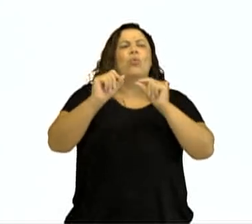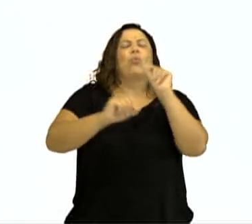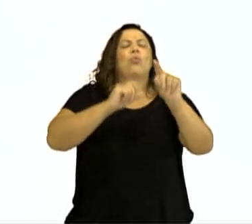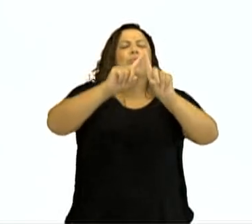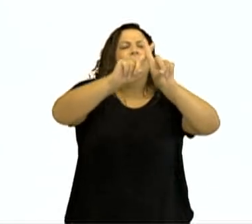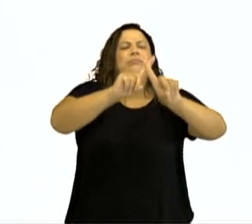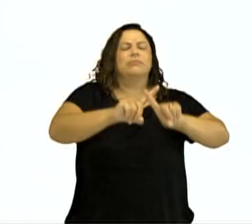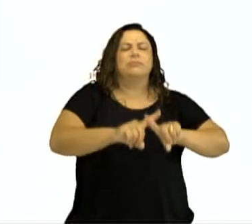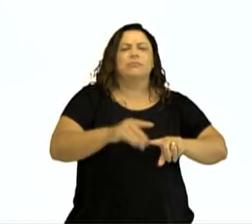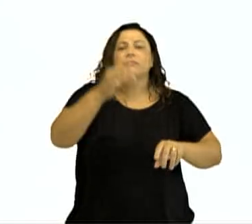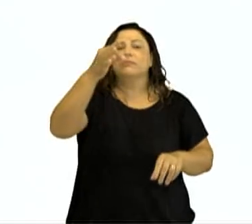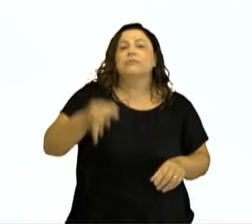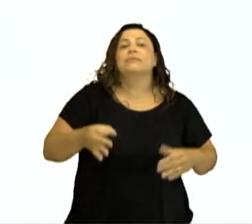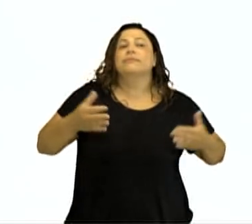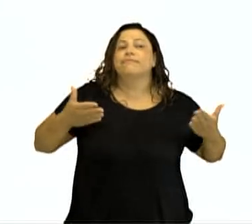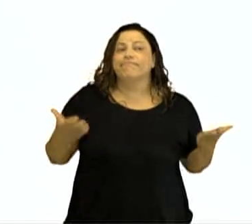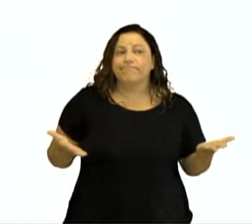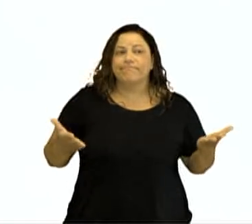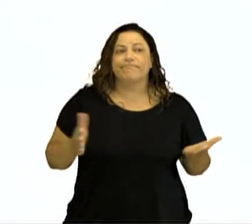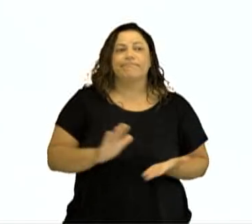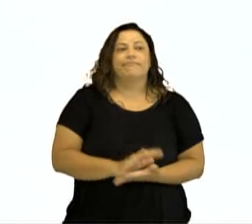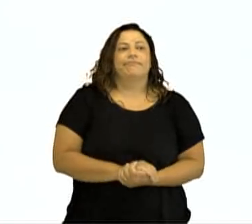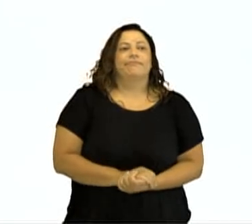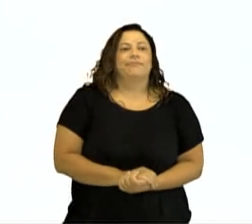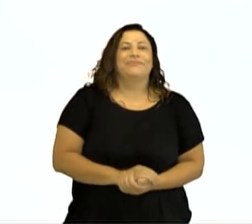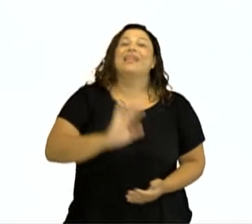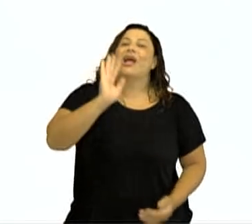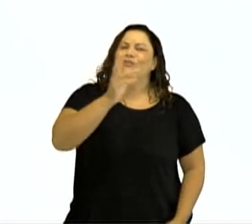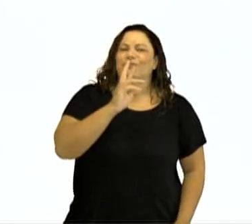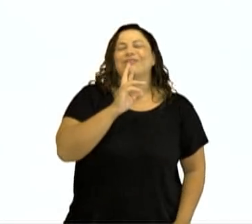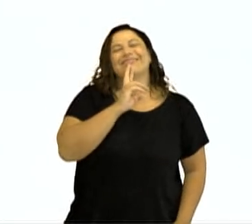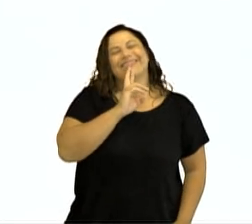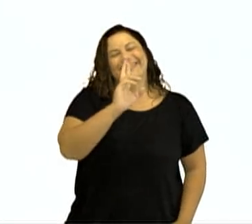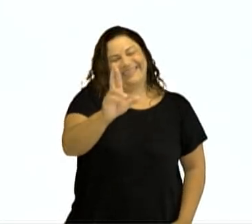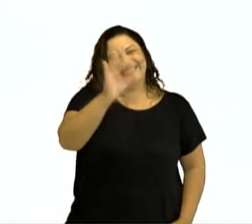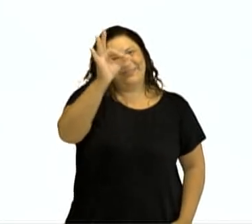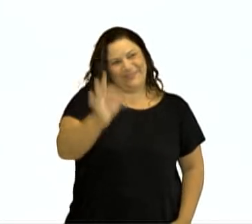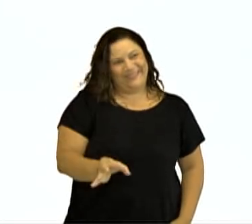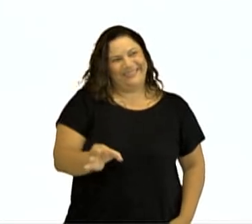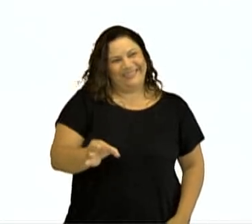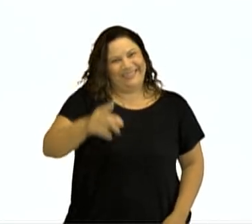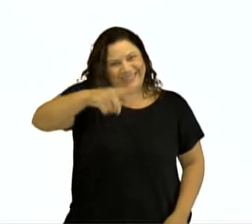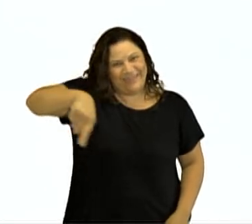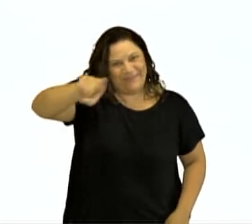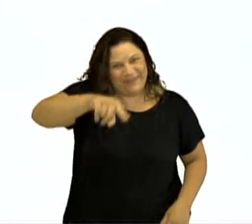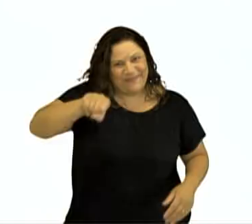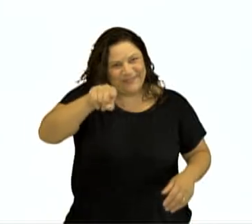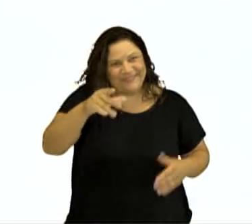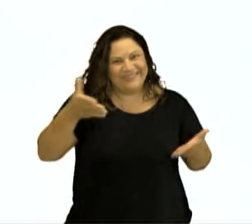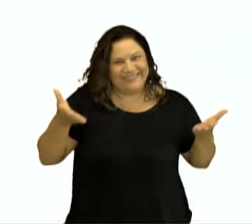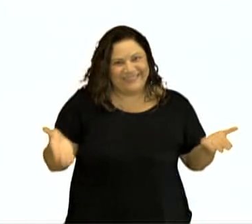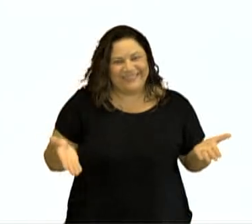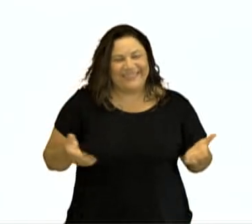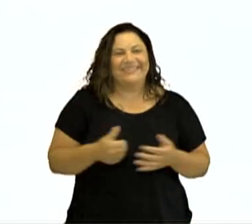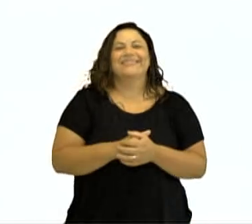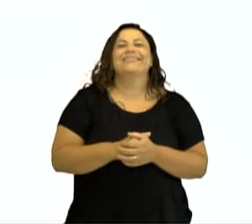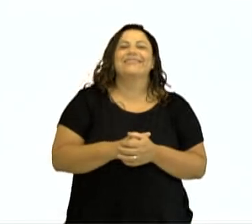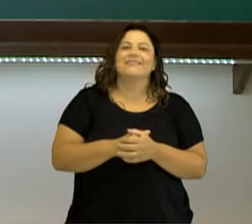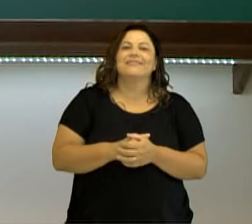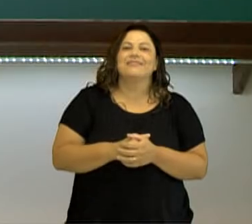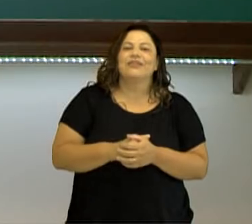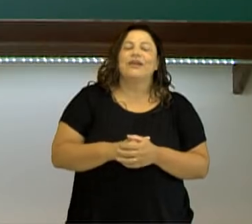alternativa correta. Aqui eu já coloquei a alternativa direto com a resposta para vocês. A alternativa correta